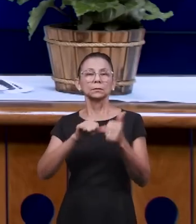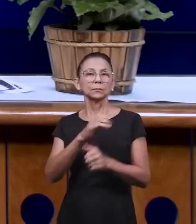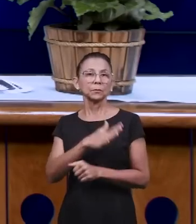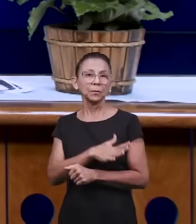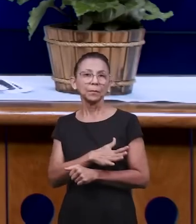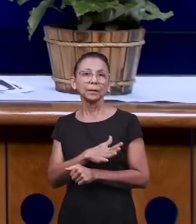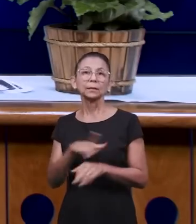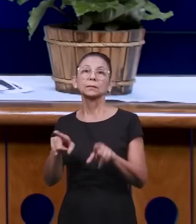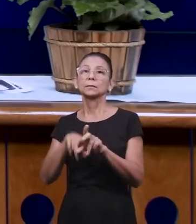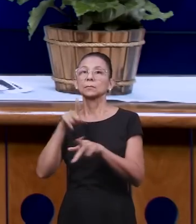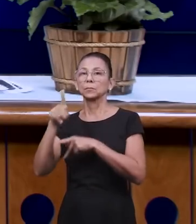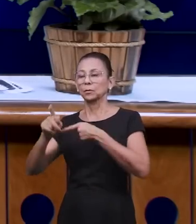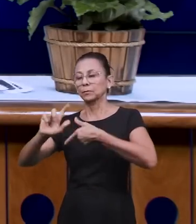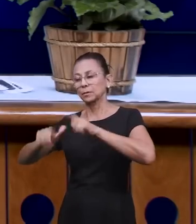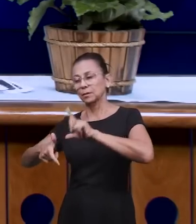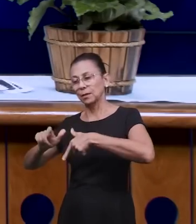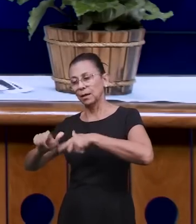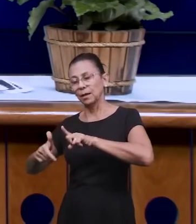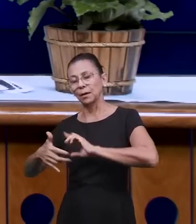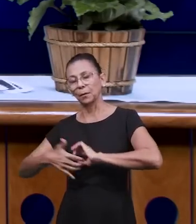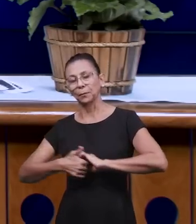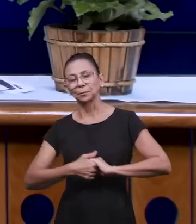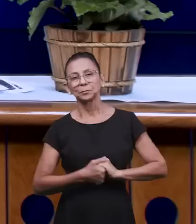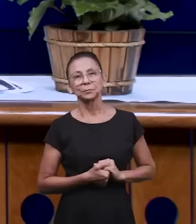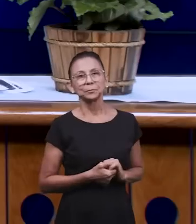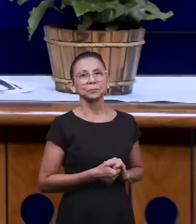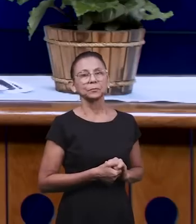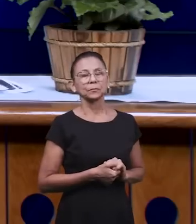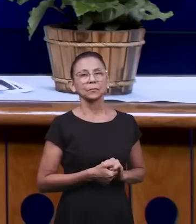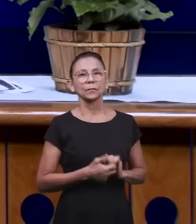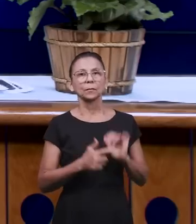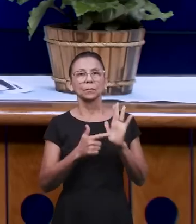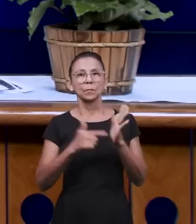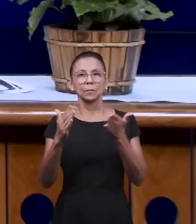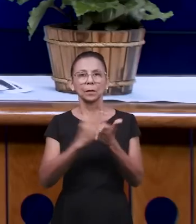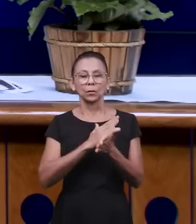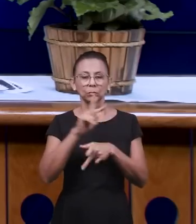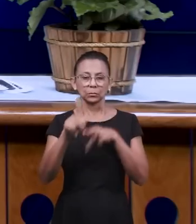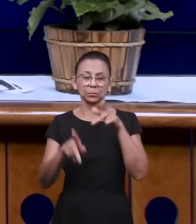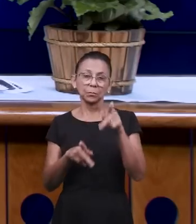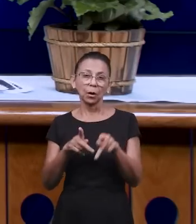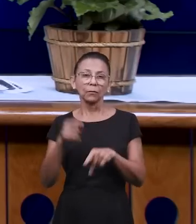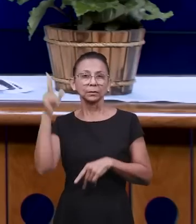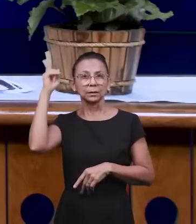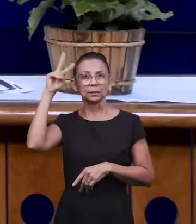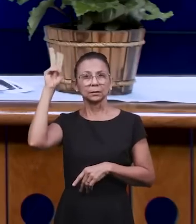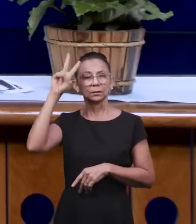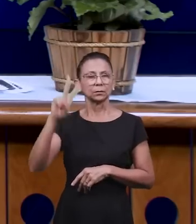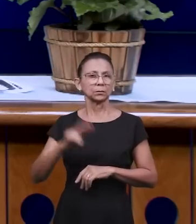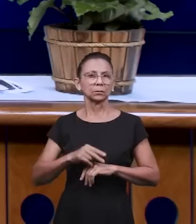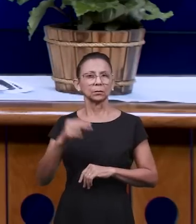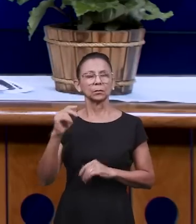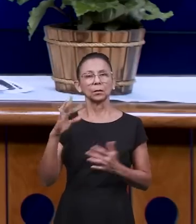retrocedendo aqui. Então, a figueira brotar, nós vamos ver que